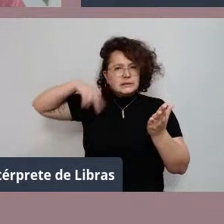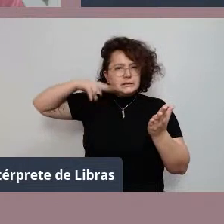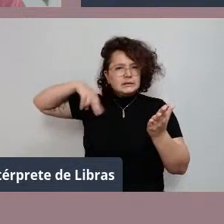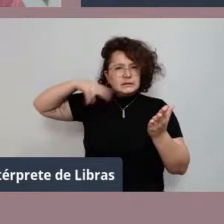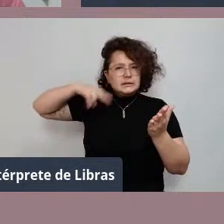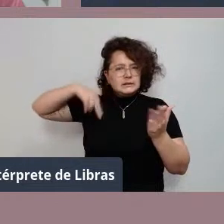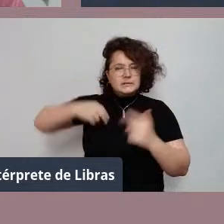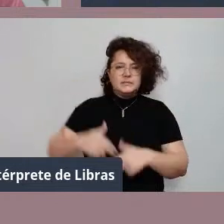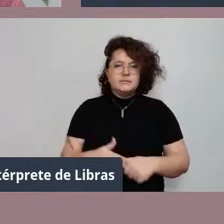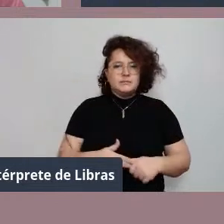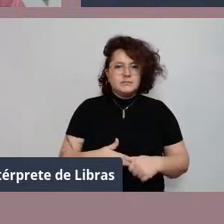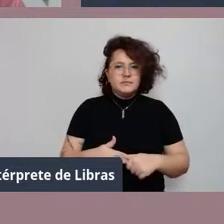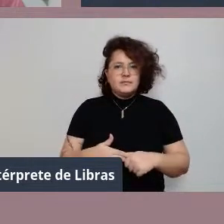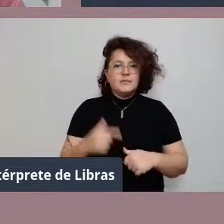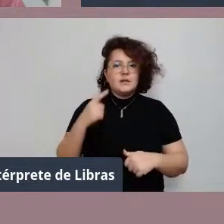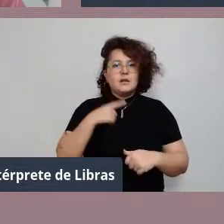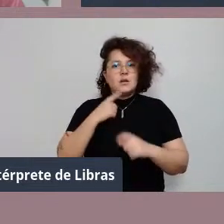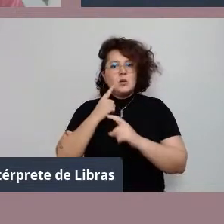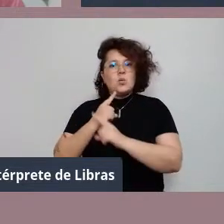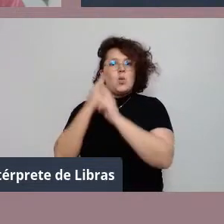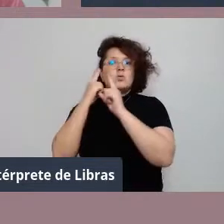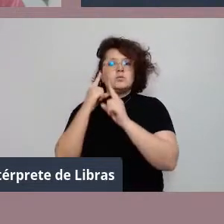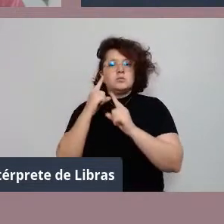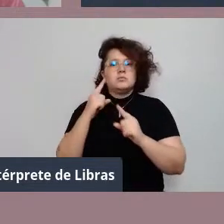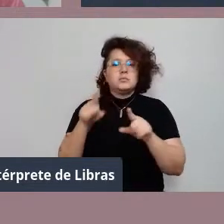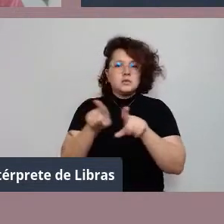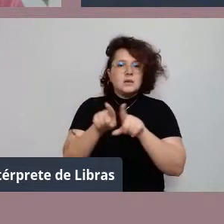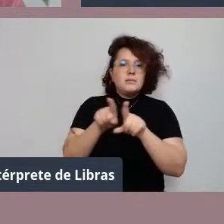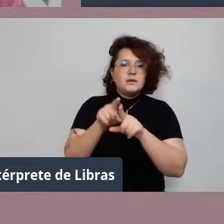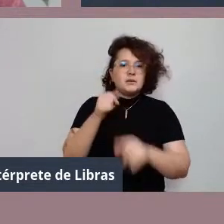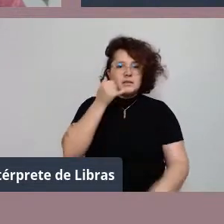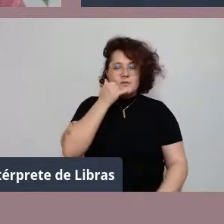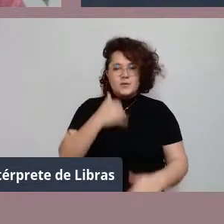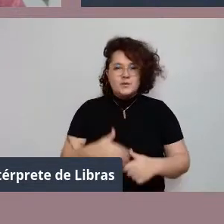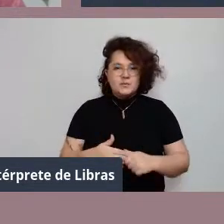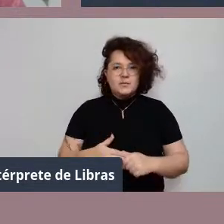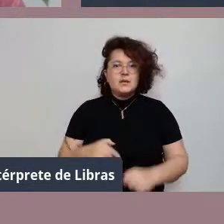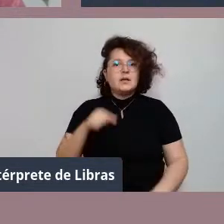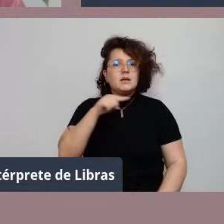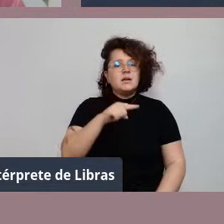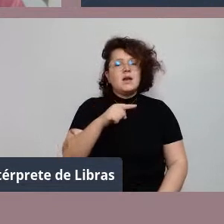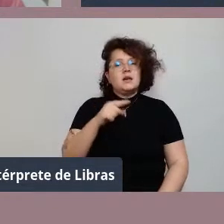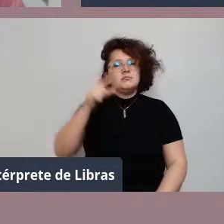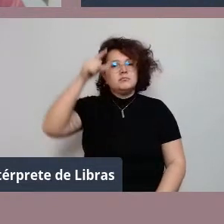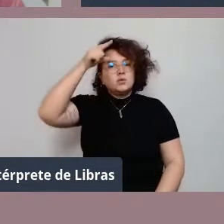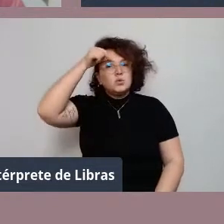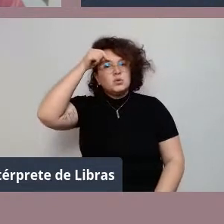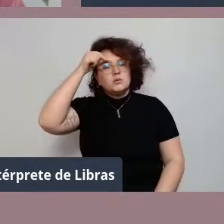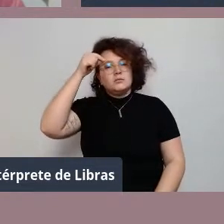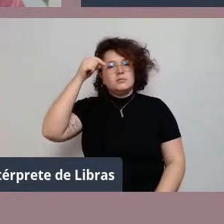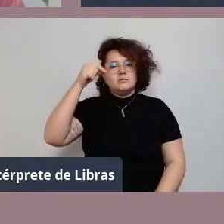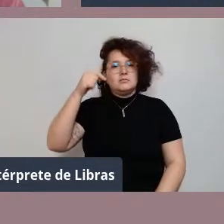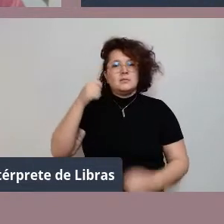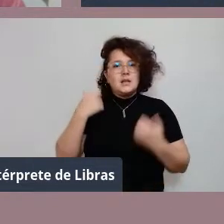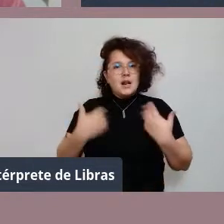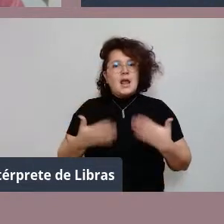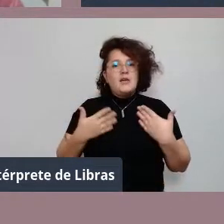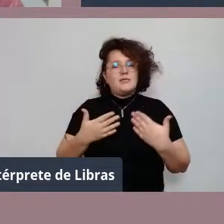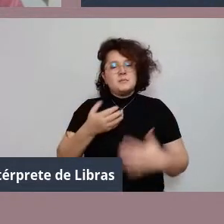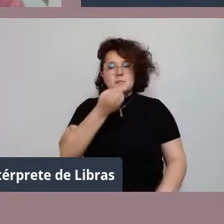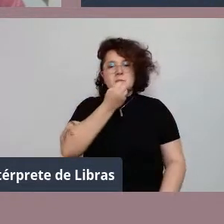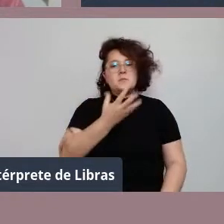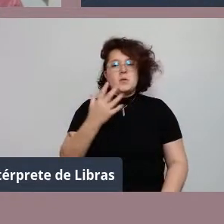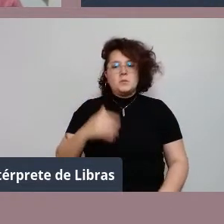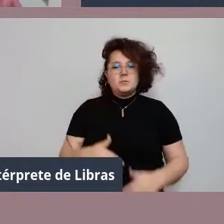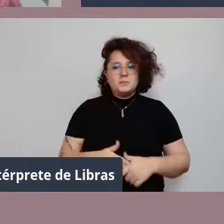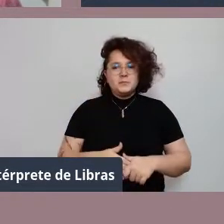dois, o encontro e o telefonema. E ela estava aliviada, leve depois, ainda bem.